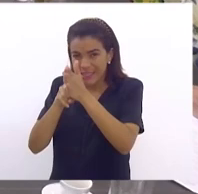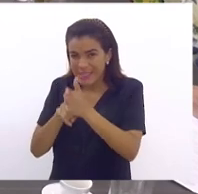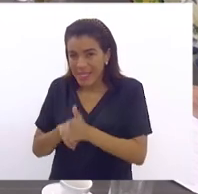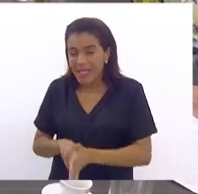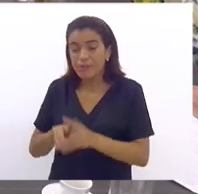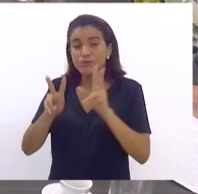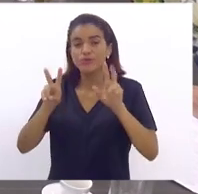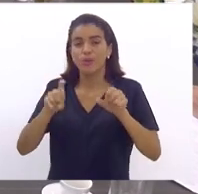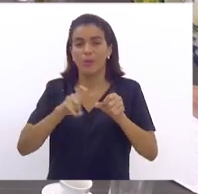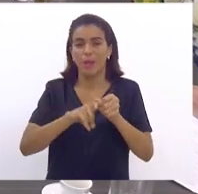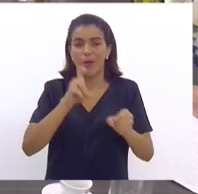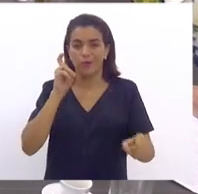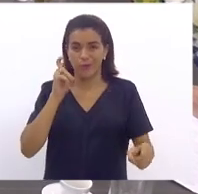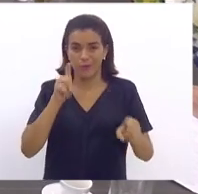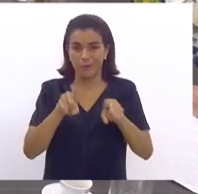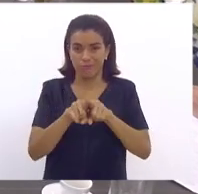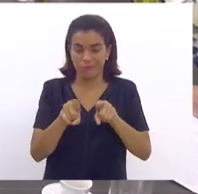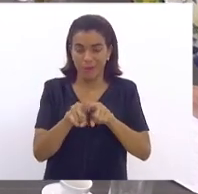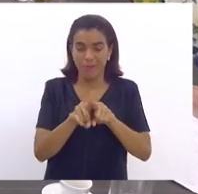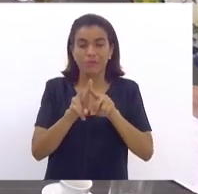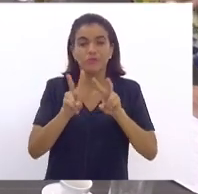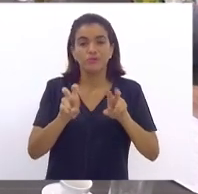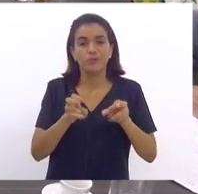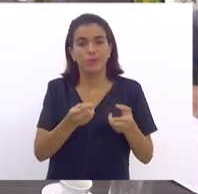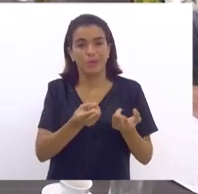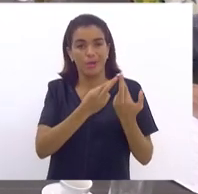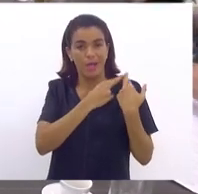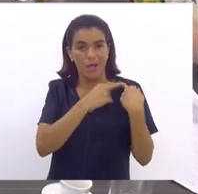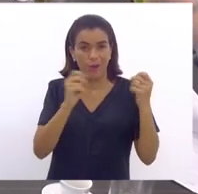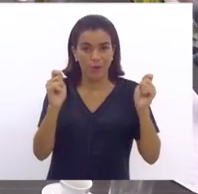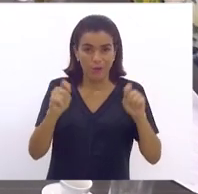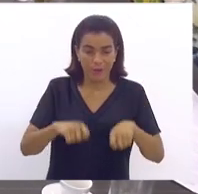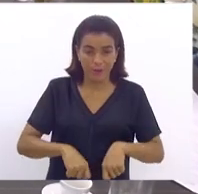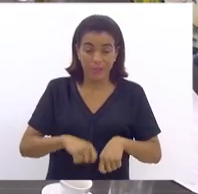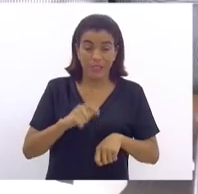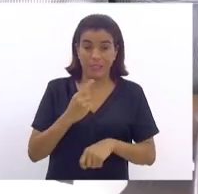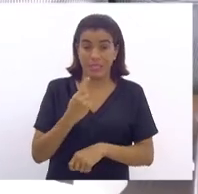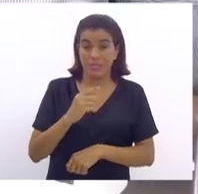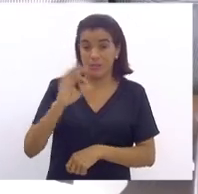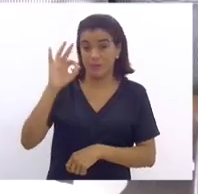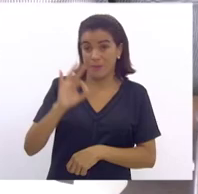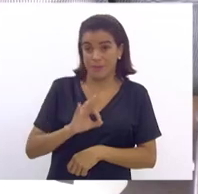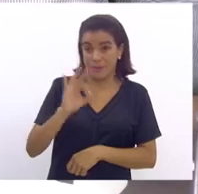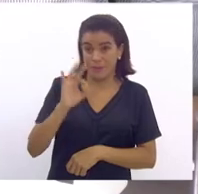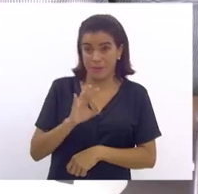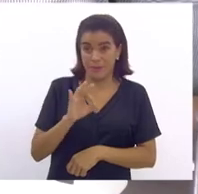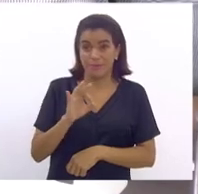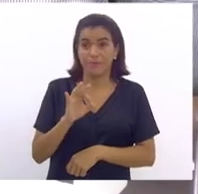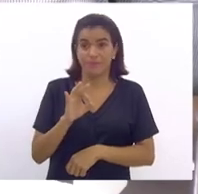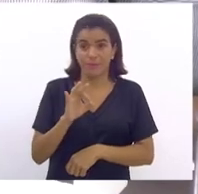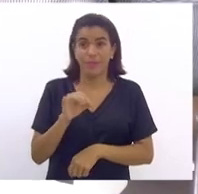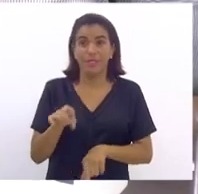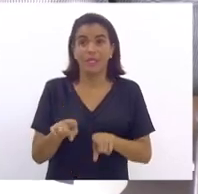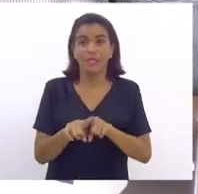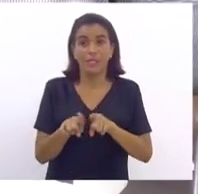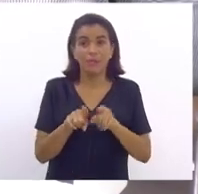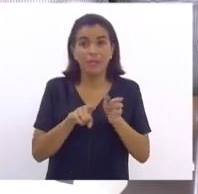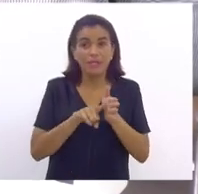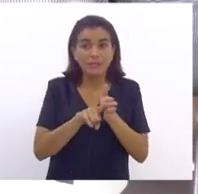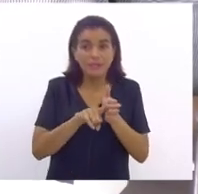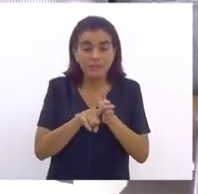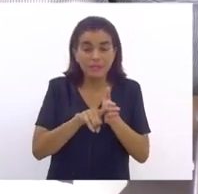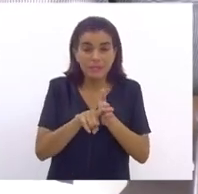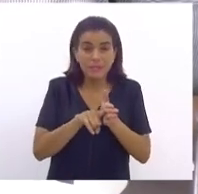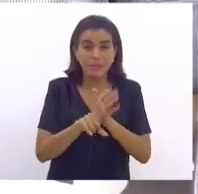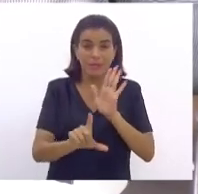da autonomia e da competência e do percentual. E agora já examinar, examinar a iniciativa anterior